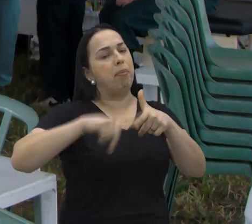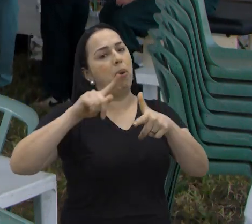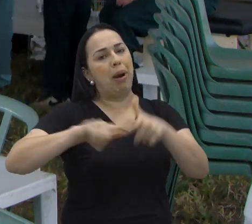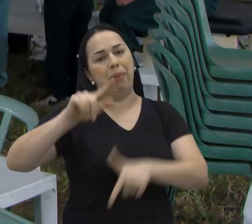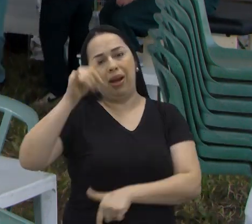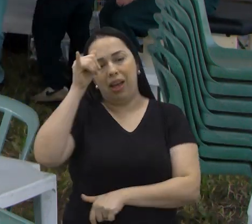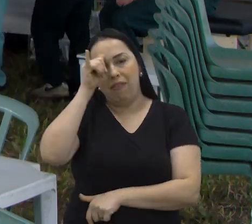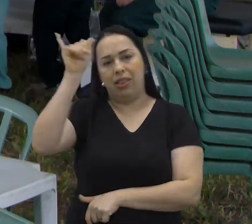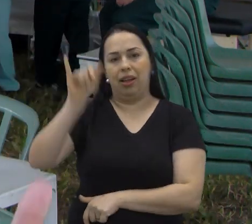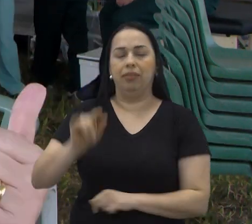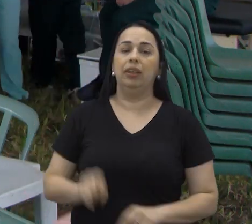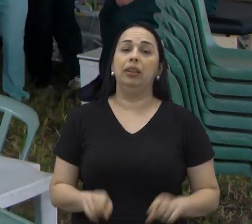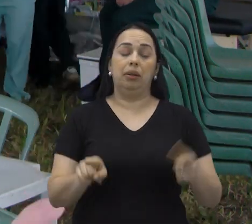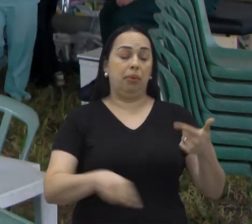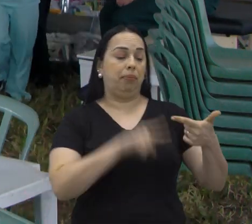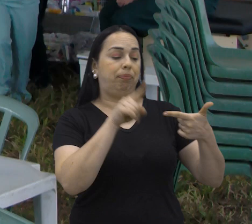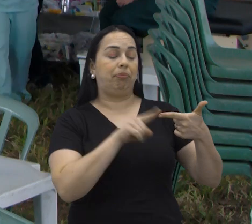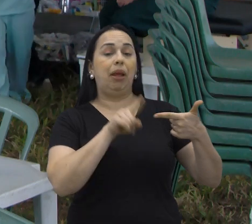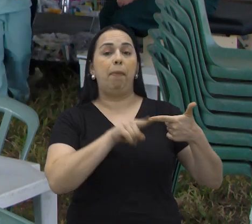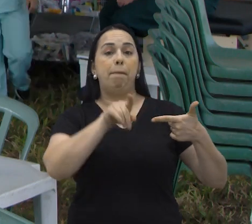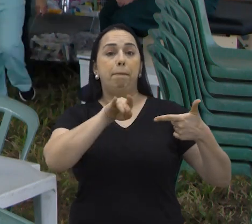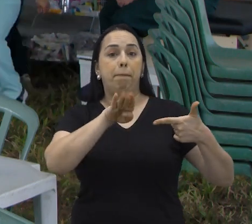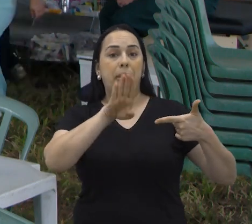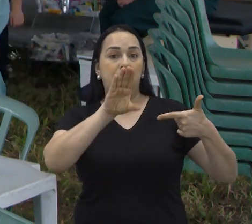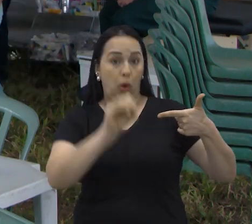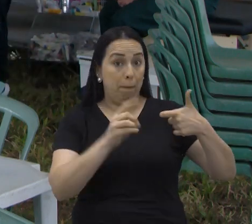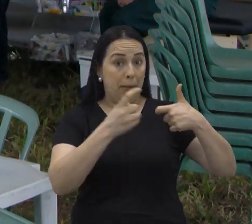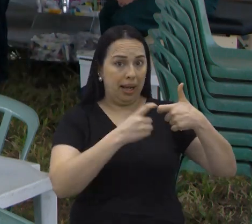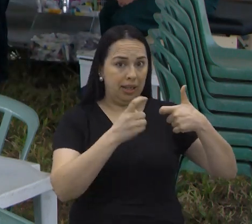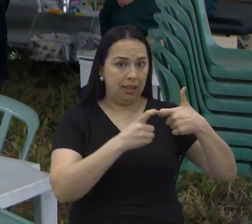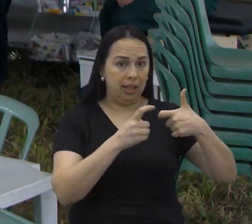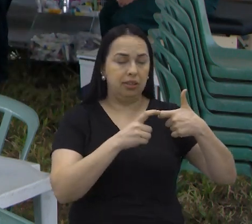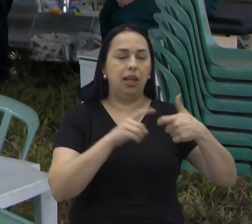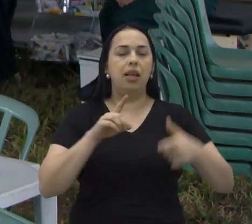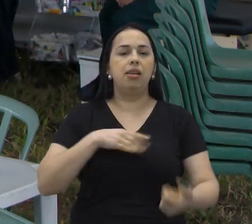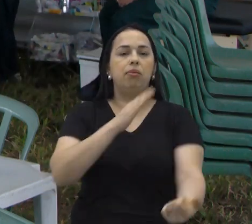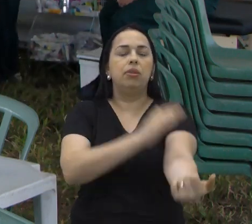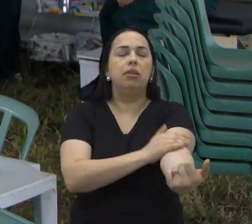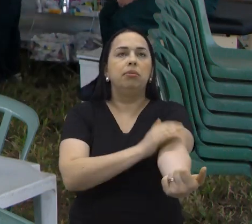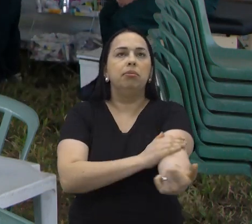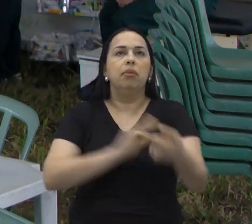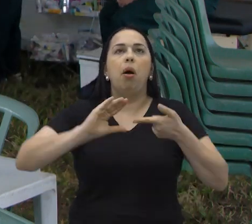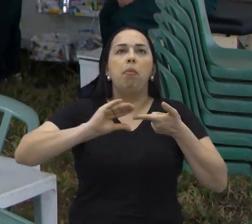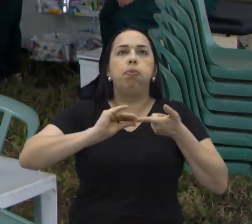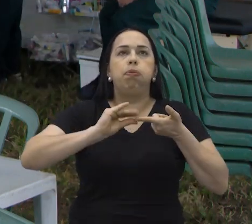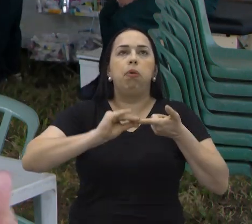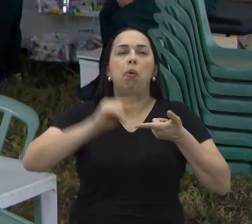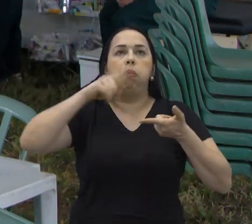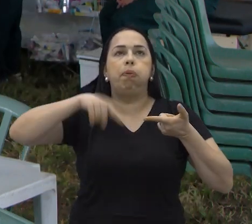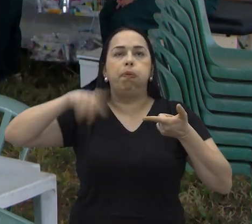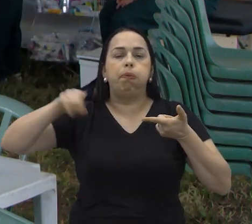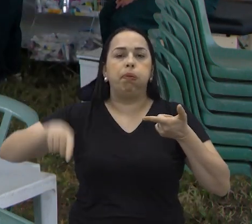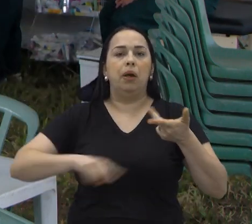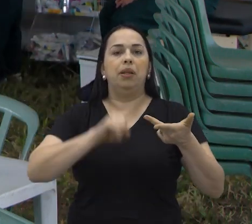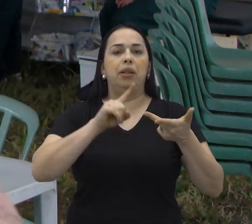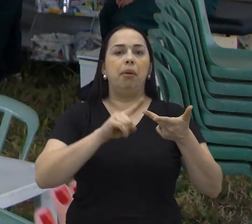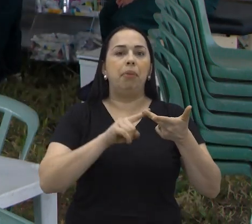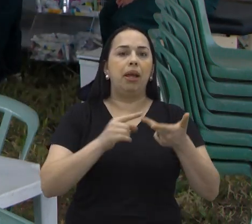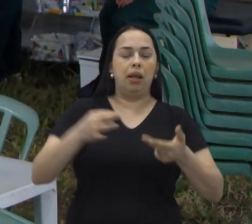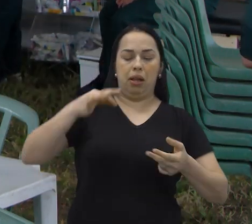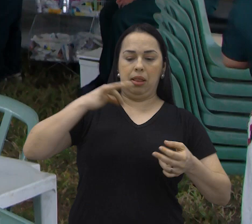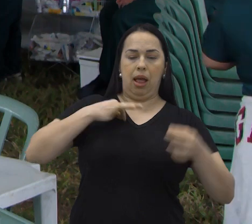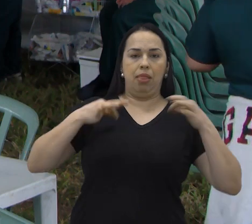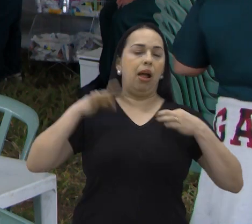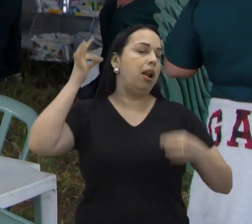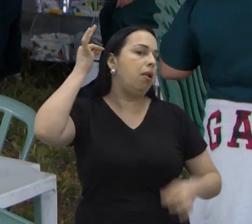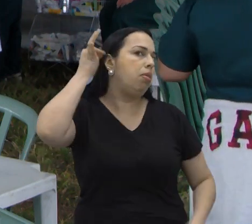ter tantos problemas. E aí o pessoal da biomedicina está aqui junto com a gente também, fazendo um apoio de sinais vitais, auriculoterapia, que é a